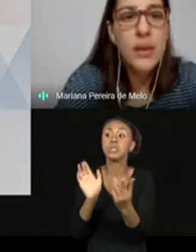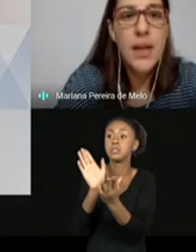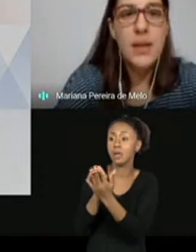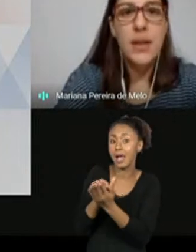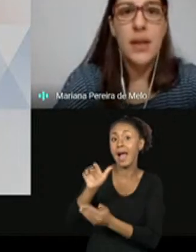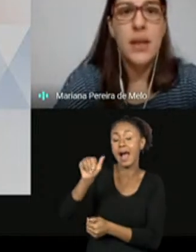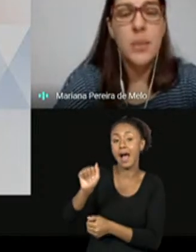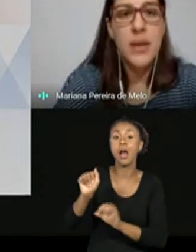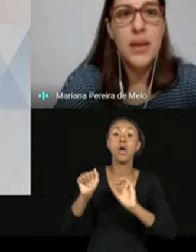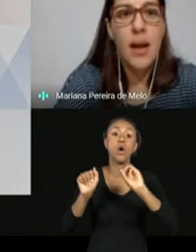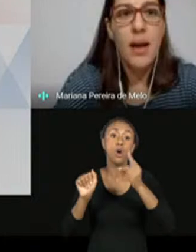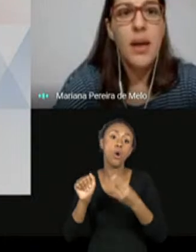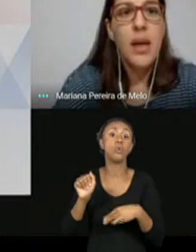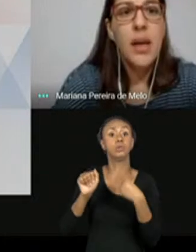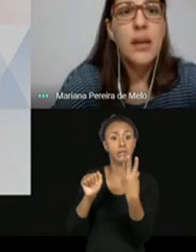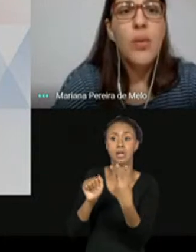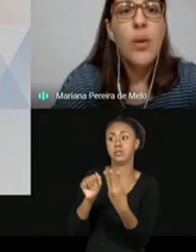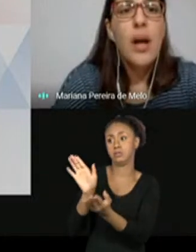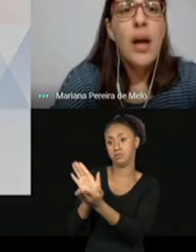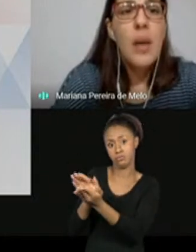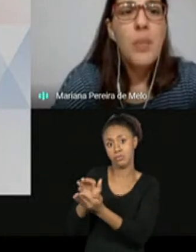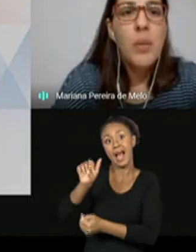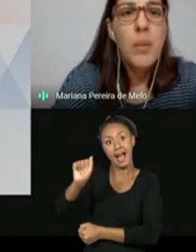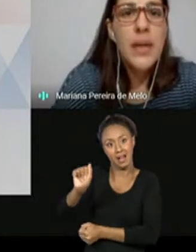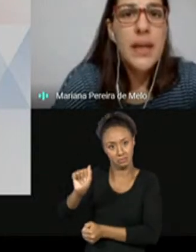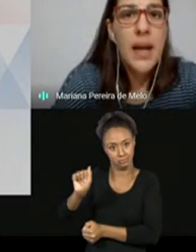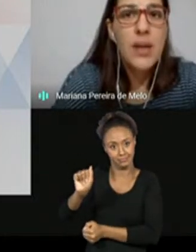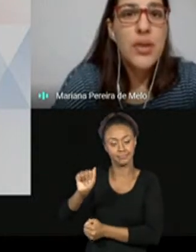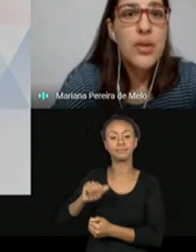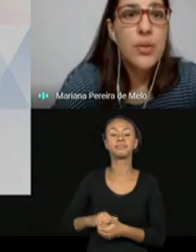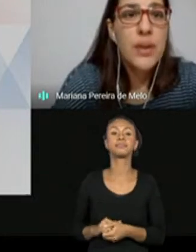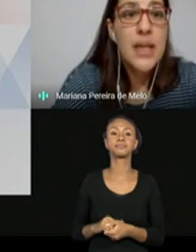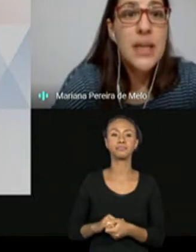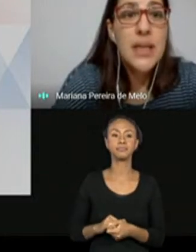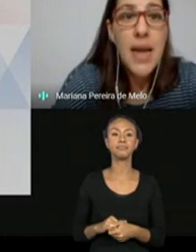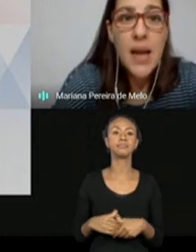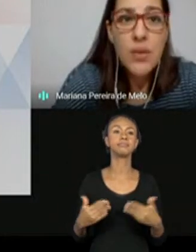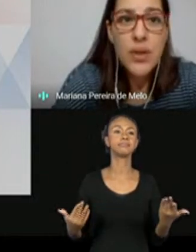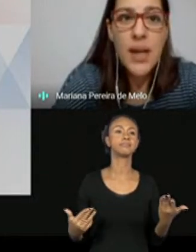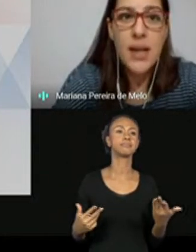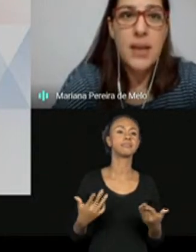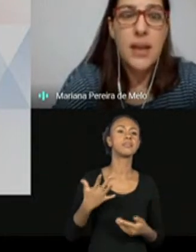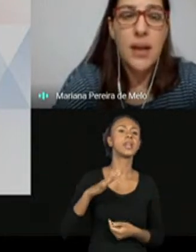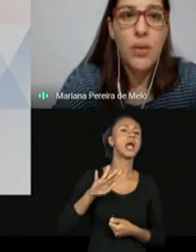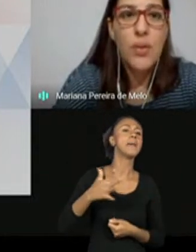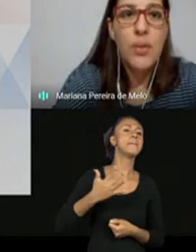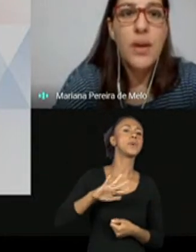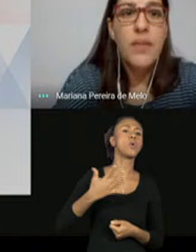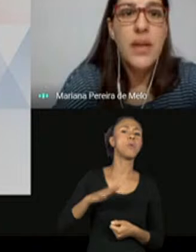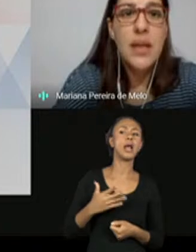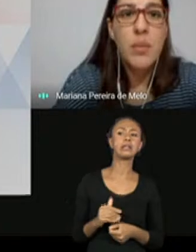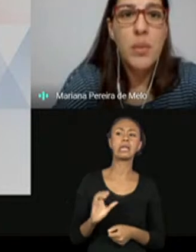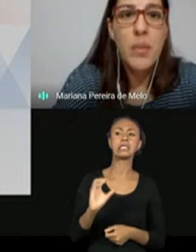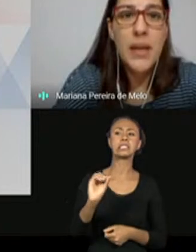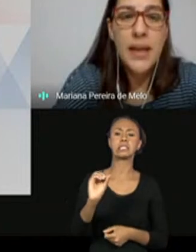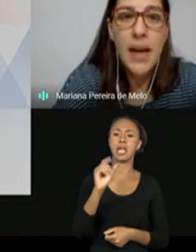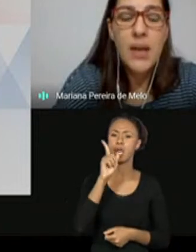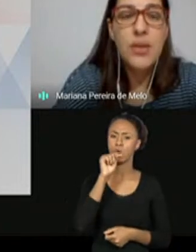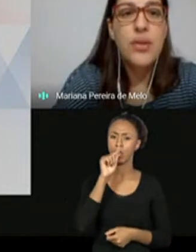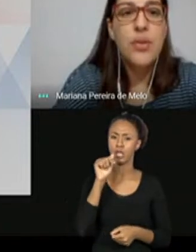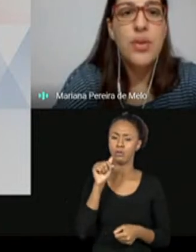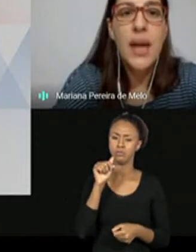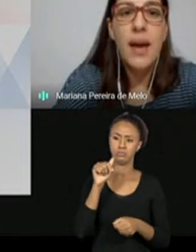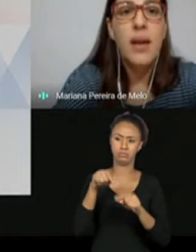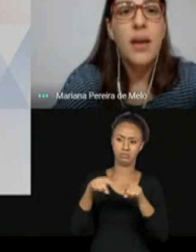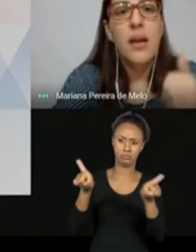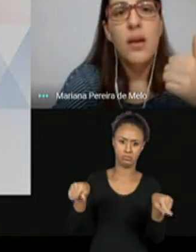ou três serem da espécie A. Então, a probabilidade de eu ter zero jacarés da lagoa vai ser a probabilidade